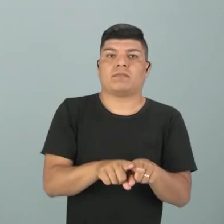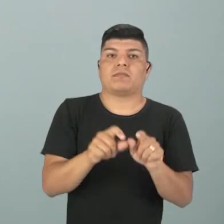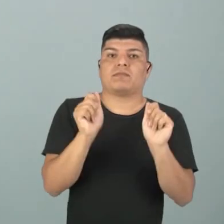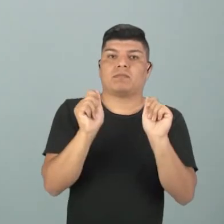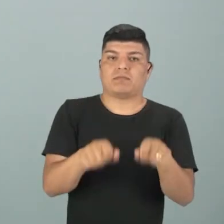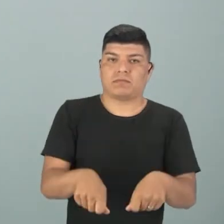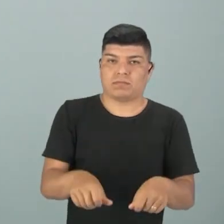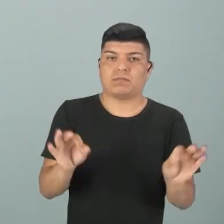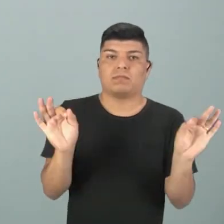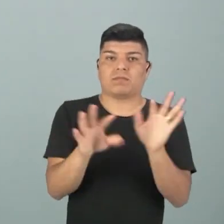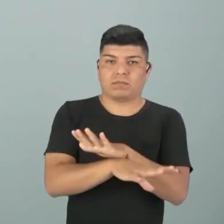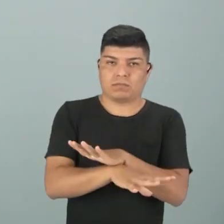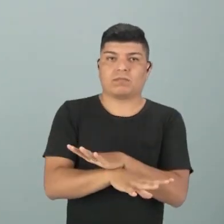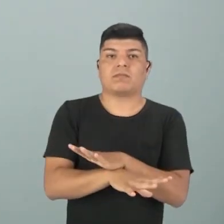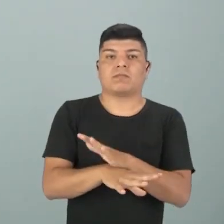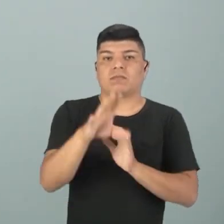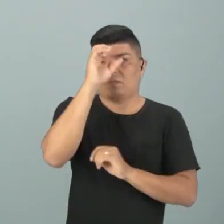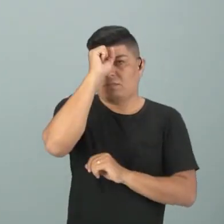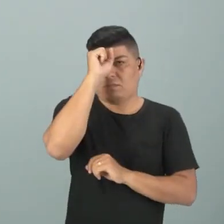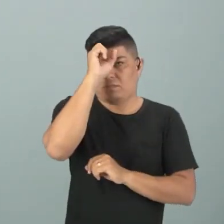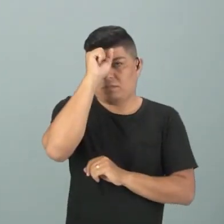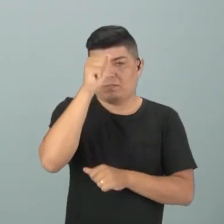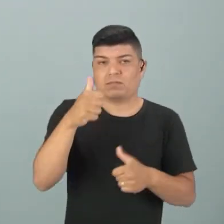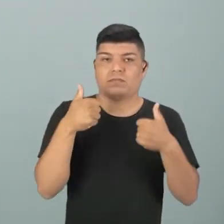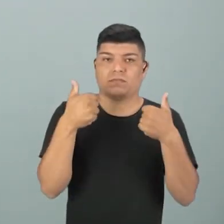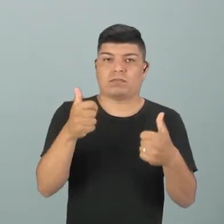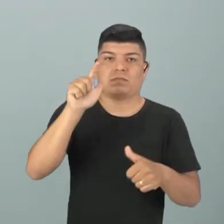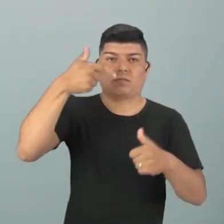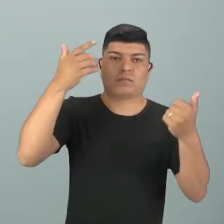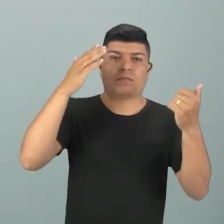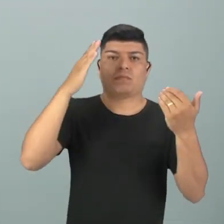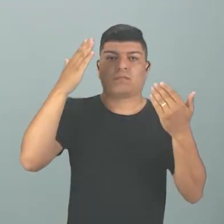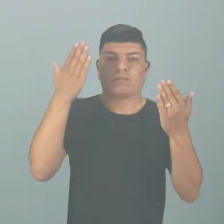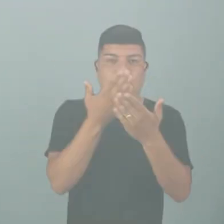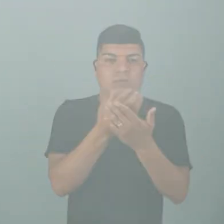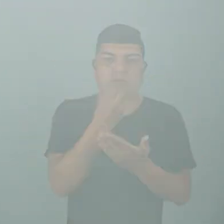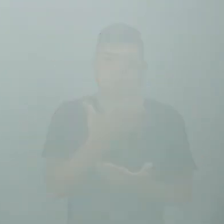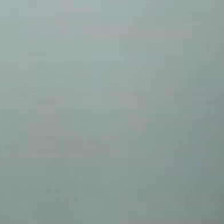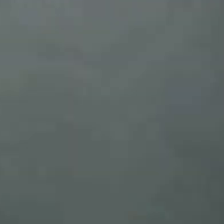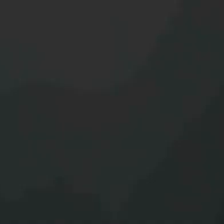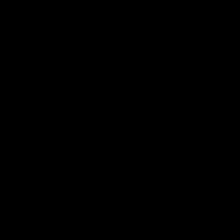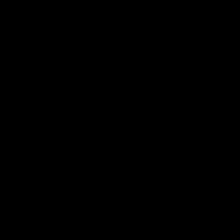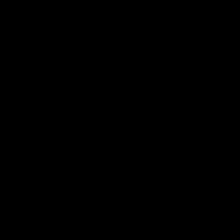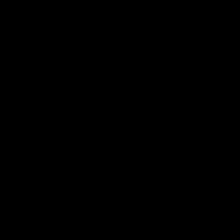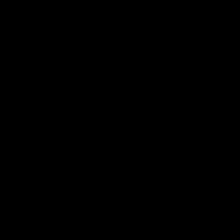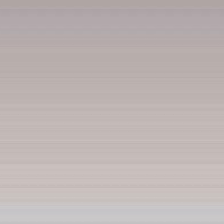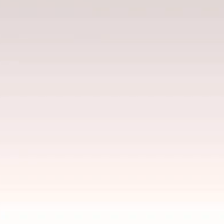completar aí o seu aprendizado. Então, até mais e bons estudos!